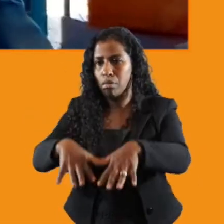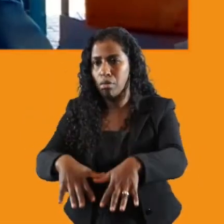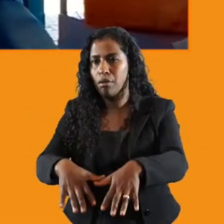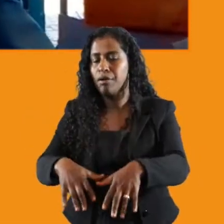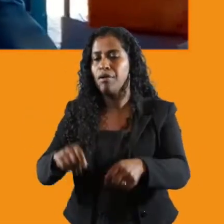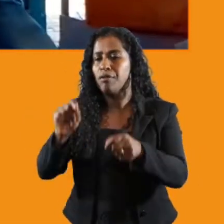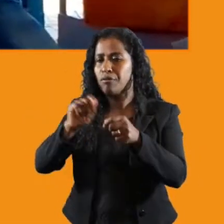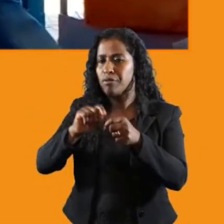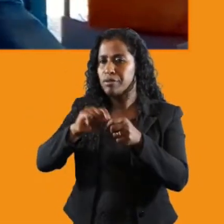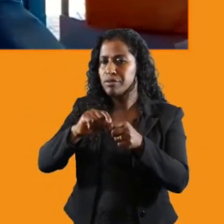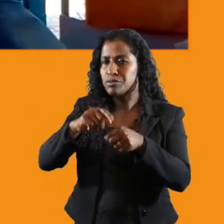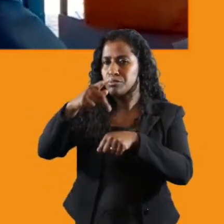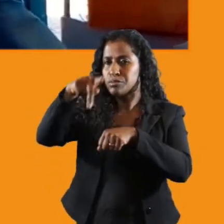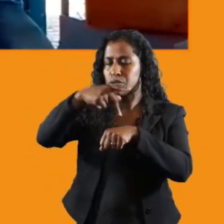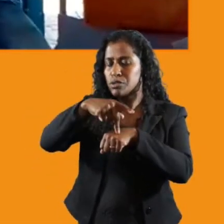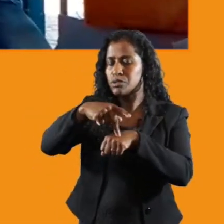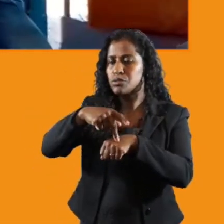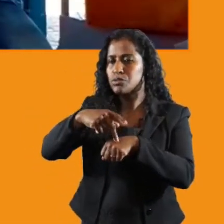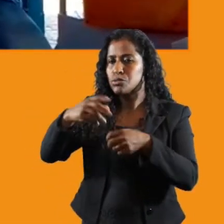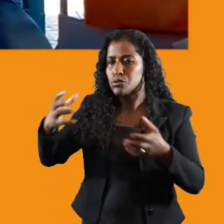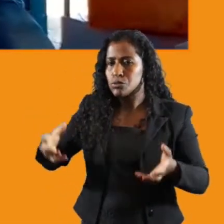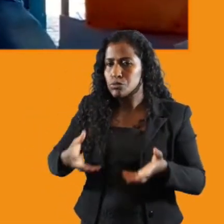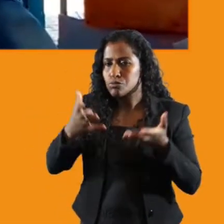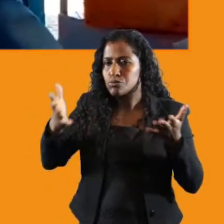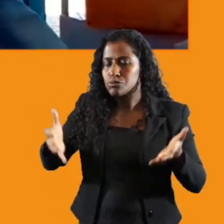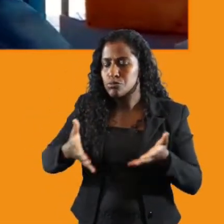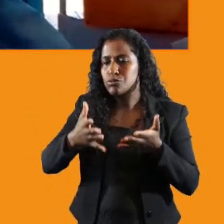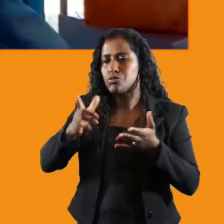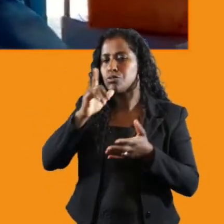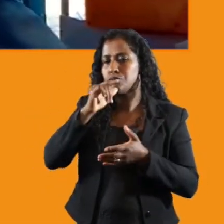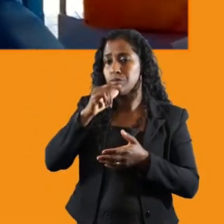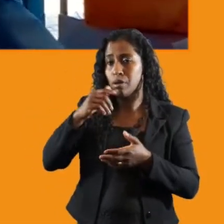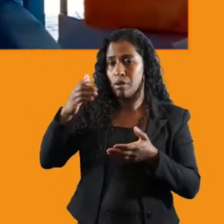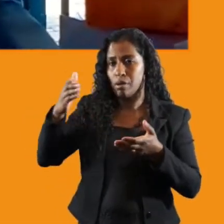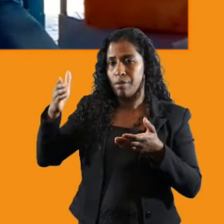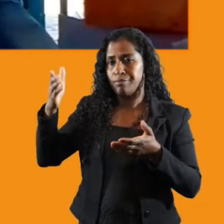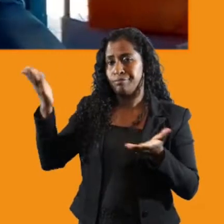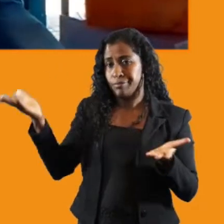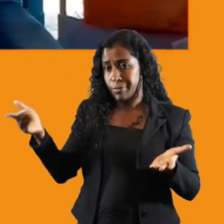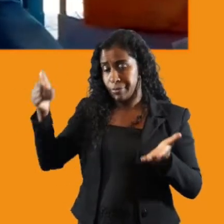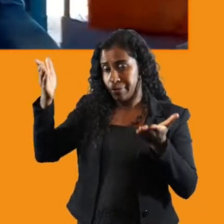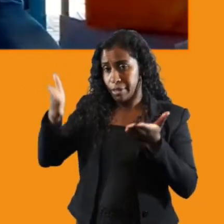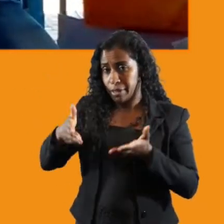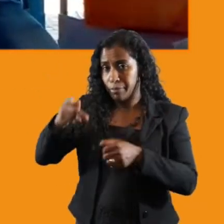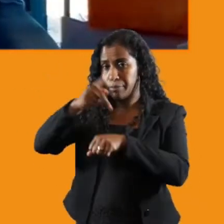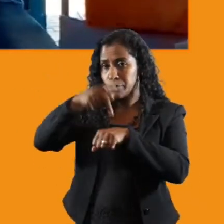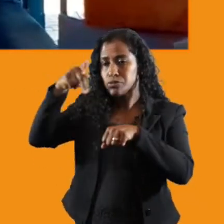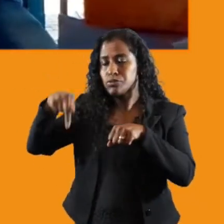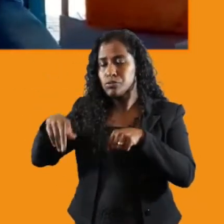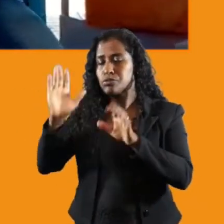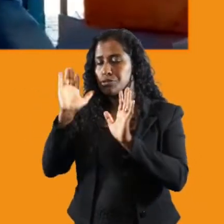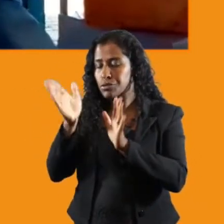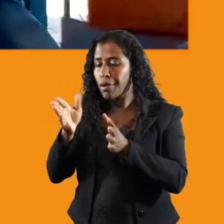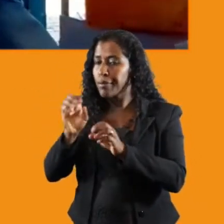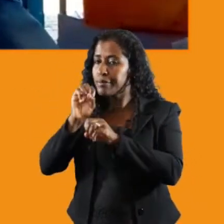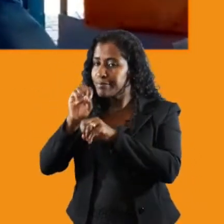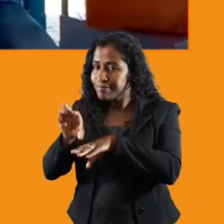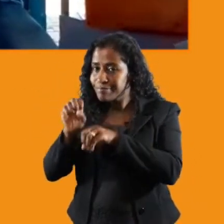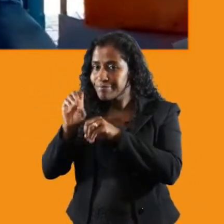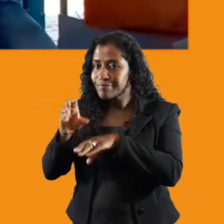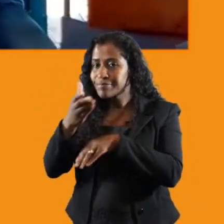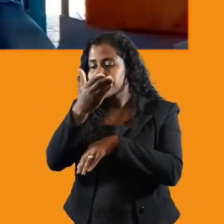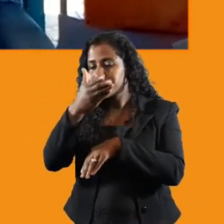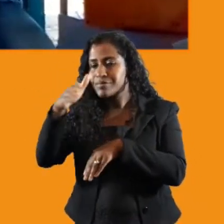eles tiveram essa sacada. Pelo que eu estou vendo, vocês aí em Passo Fundo estão na frente e estão ensinando para a galera e estão, né, já transformando